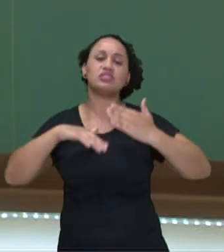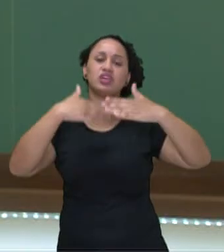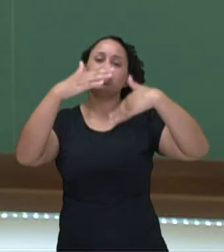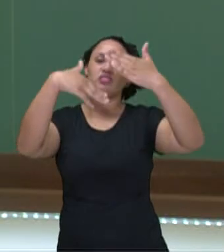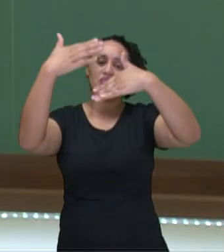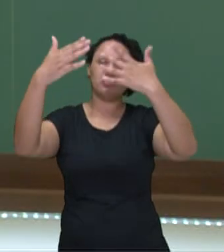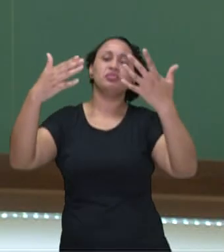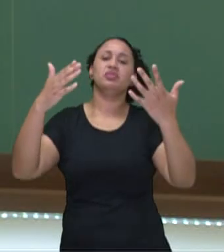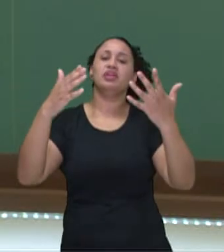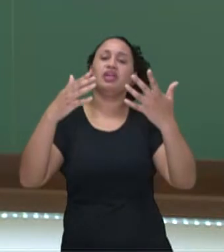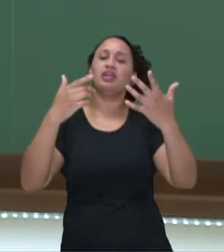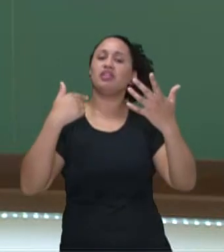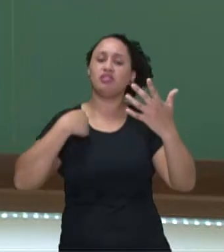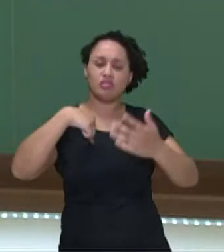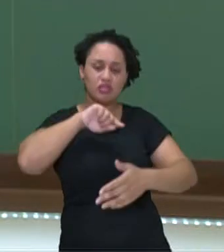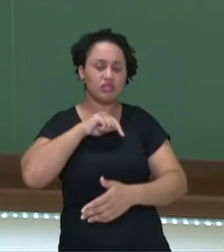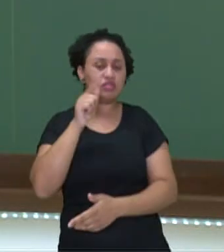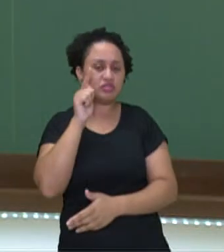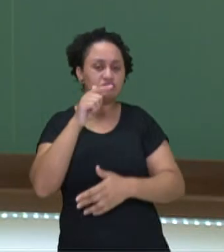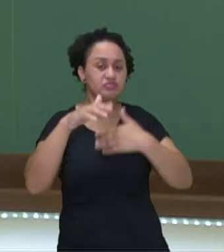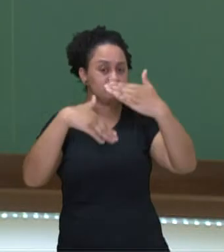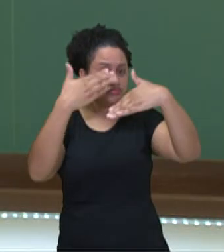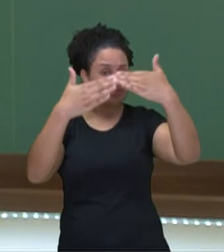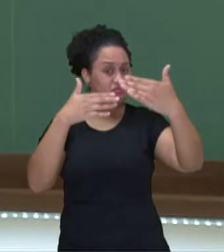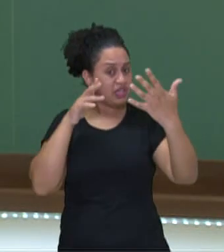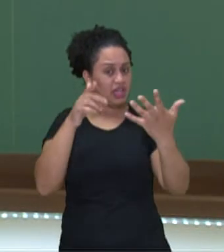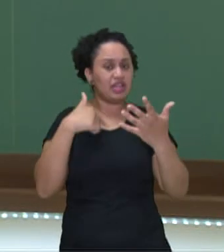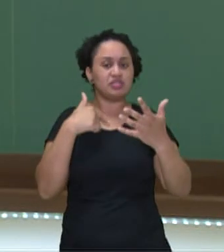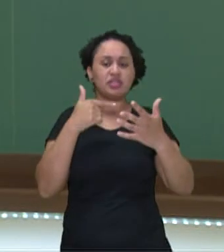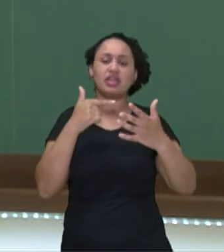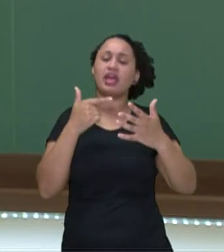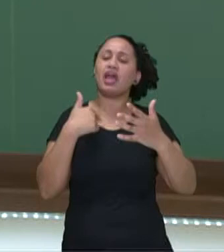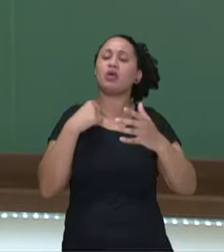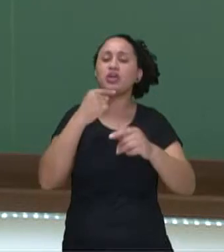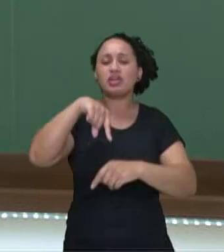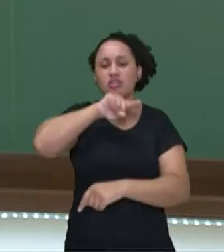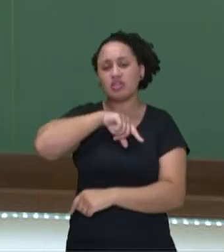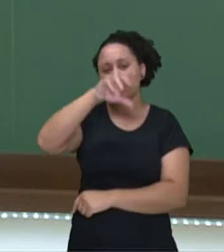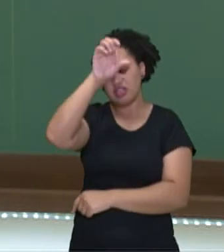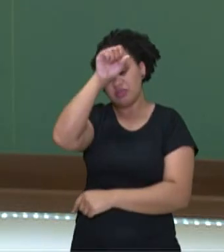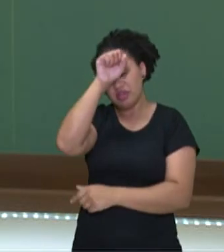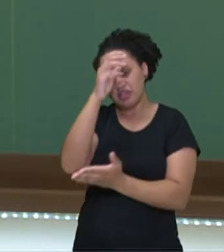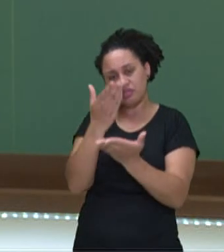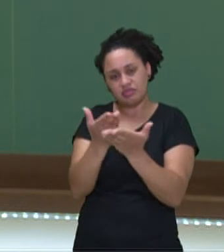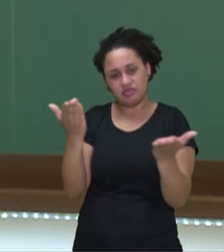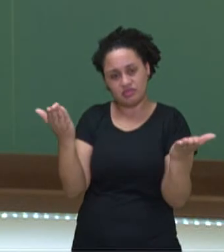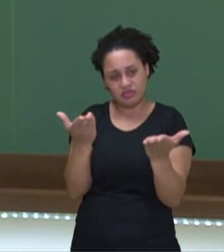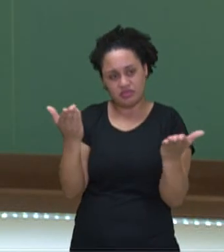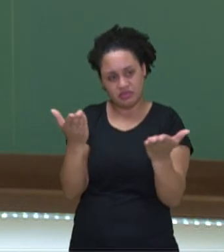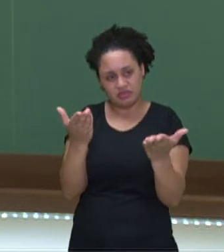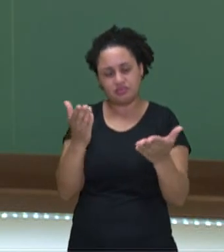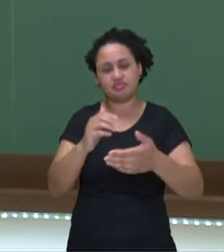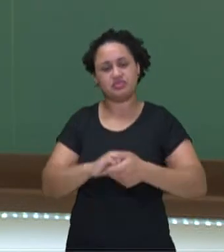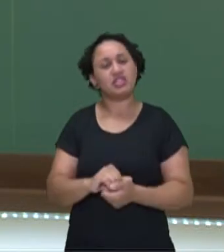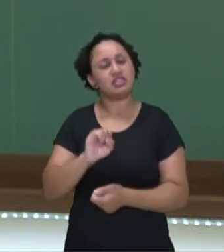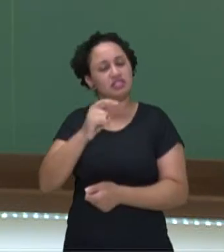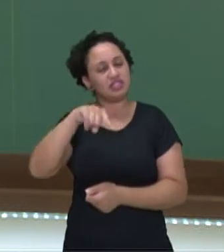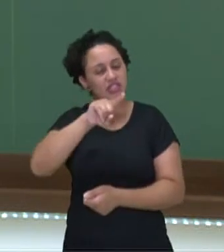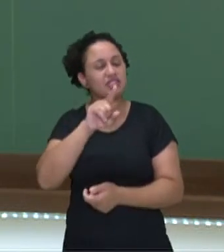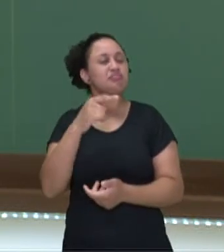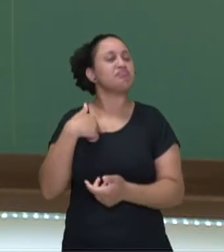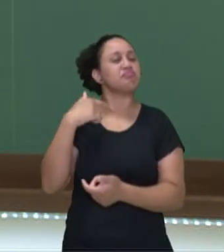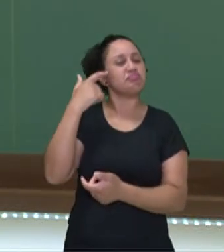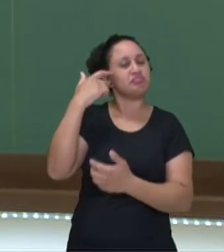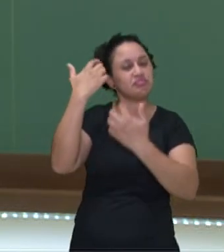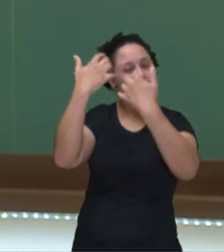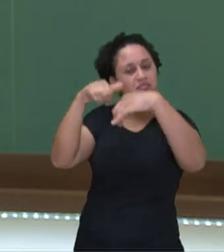nos permitem evoluir e essa é a lição que fica na nossa aula de hoje. Caso vocês queiram pensar um